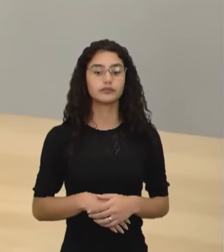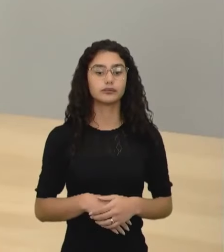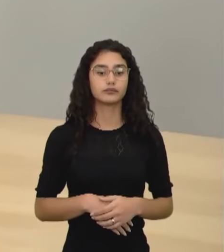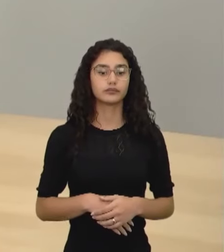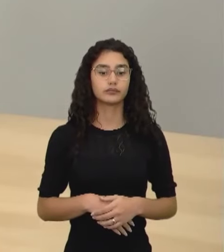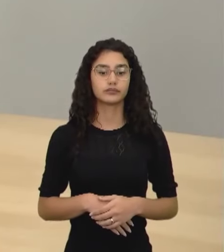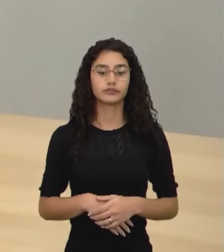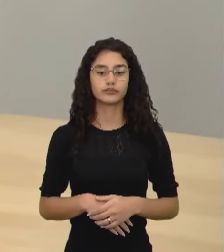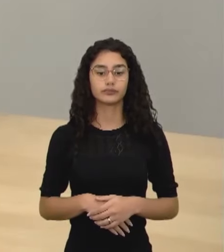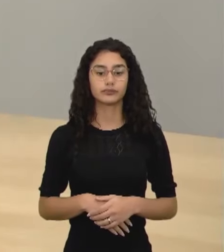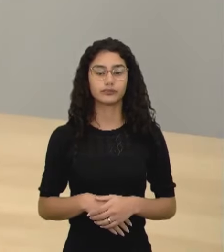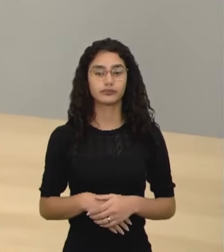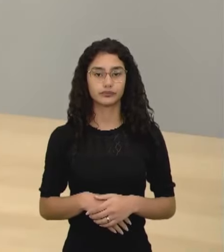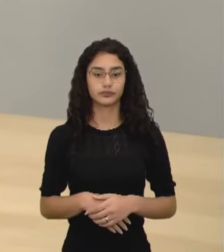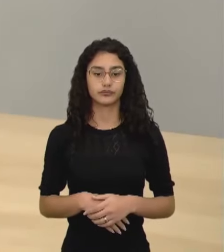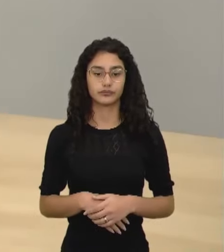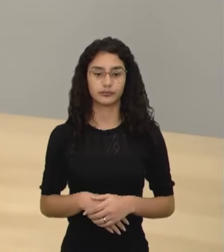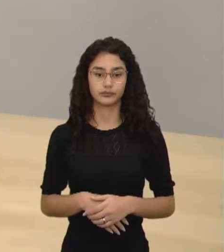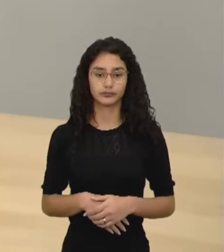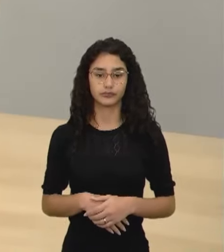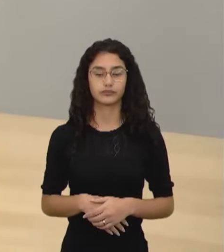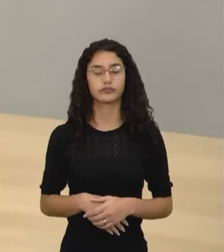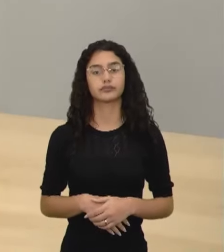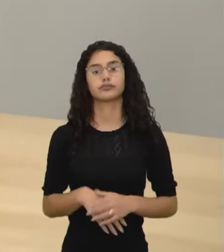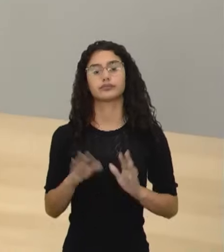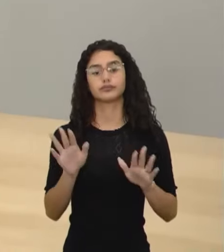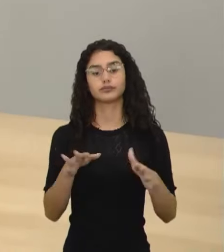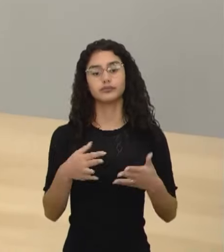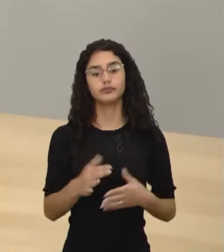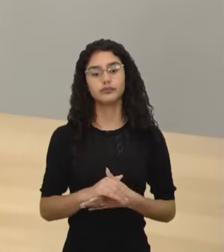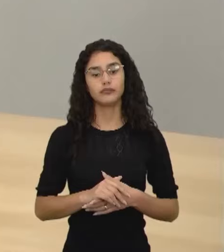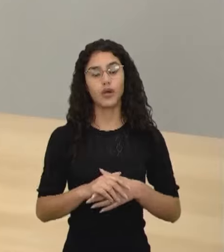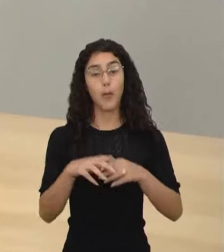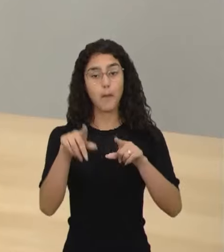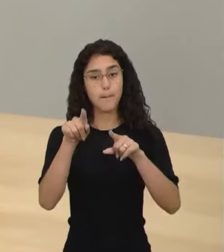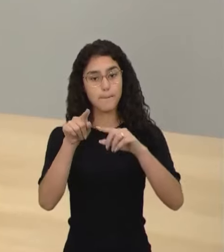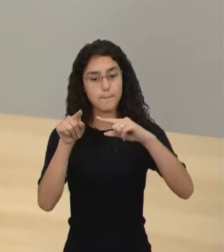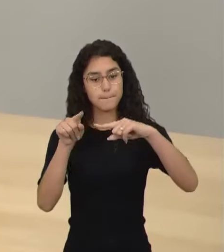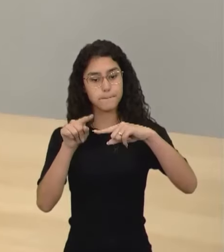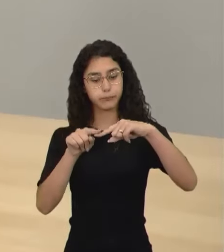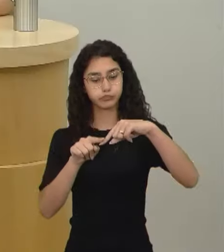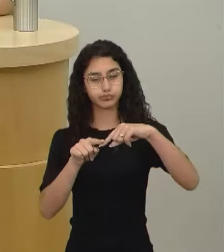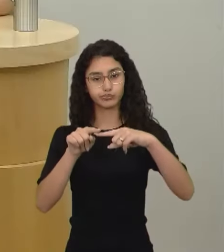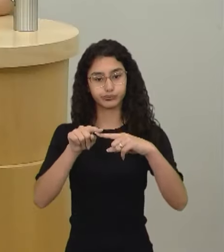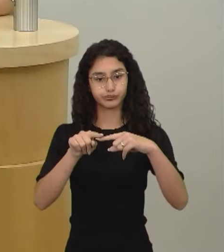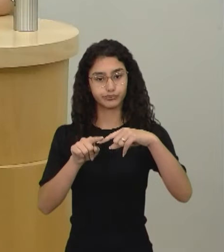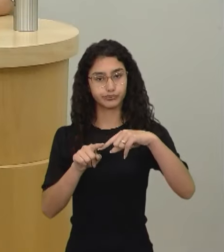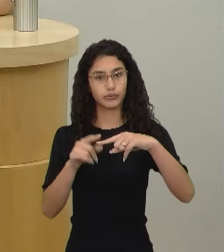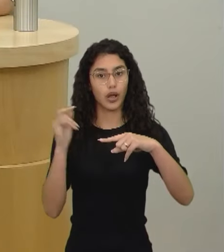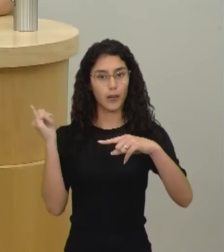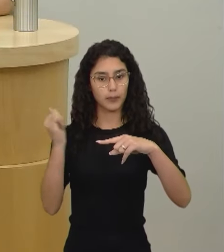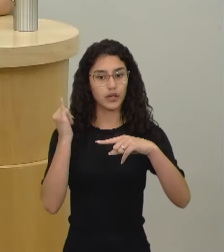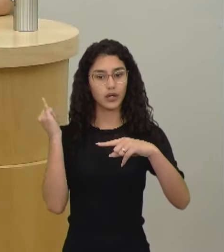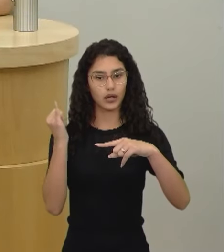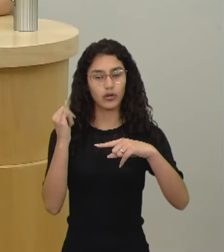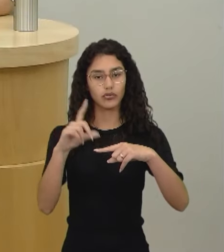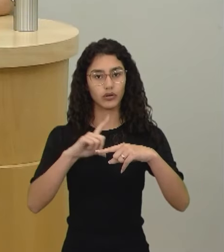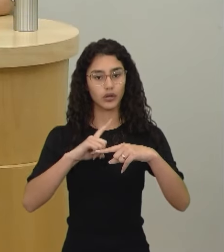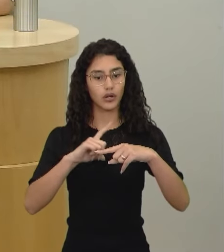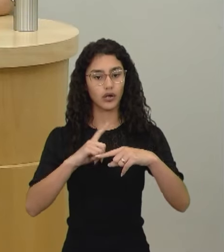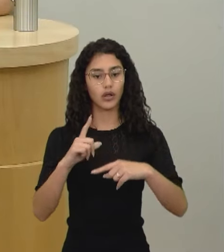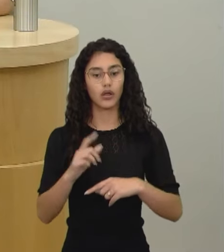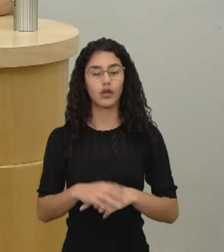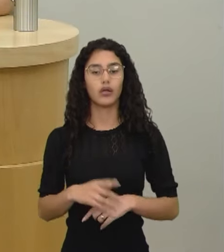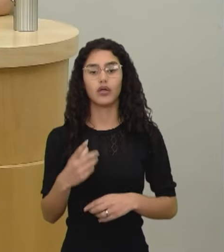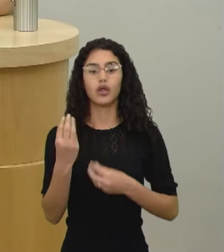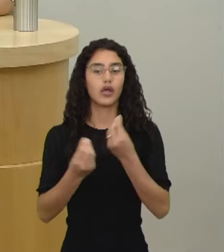aqui, eu jogo pra lá. Então, a alavanca é importante que você tenha. Não adianta ser um quadrado essa alavanca, tá? Não